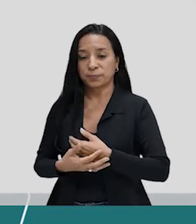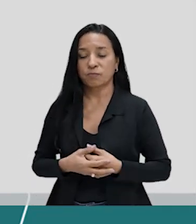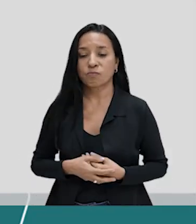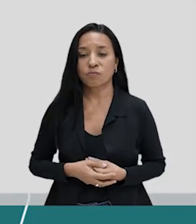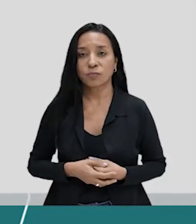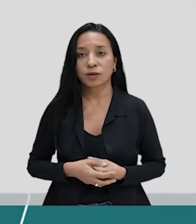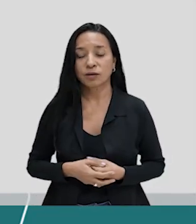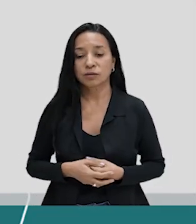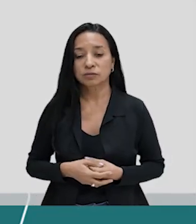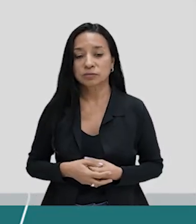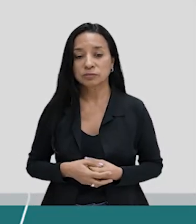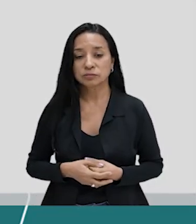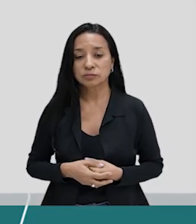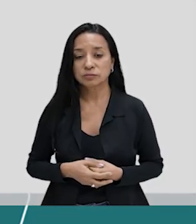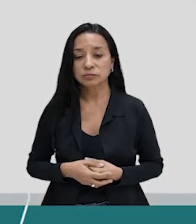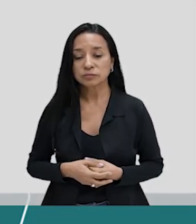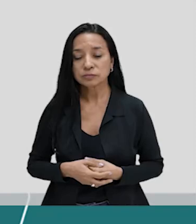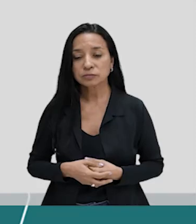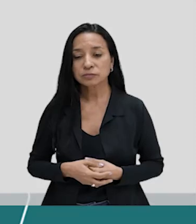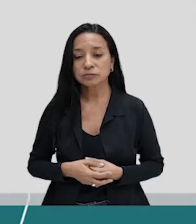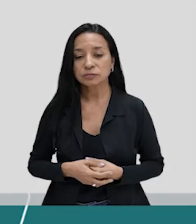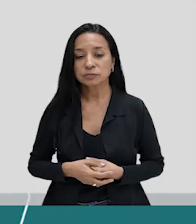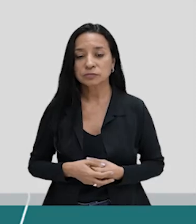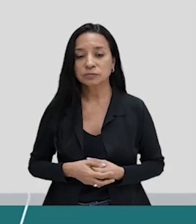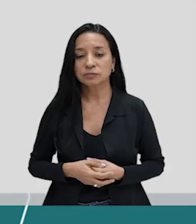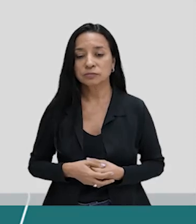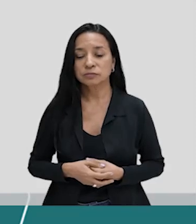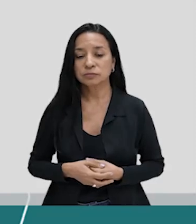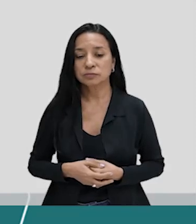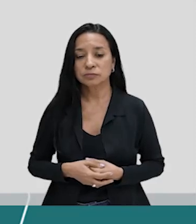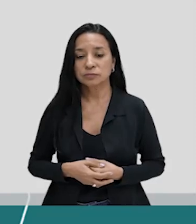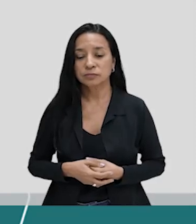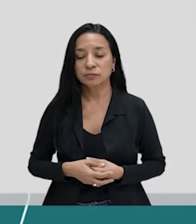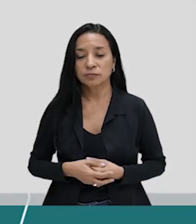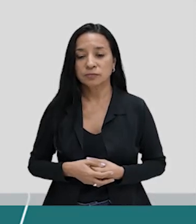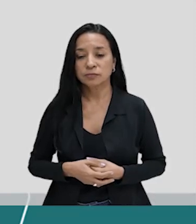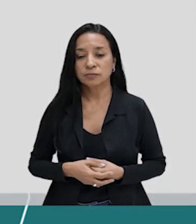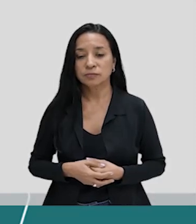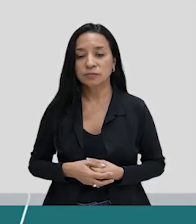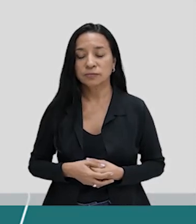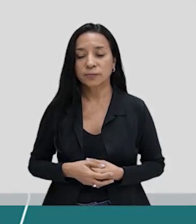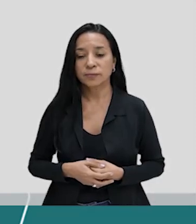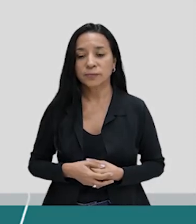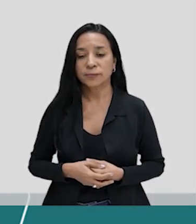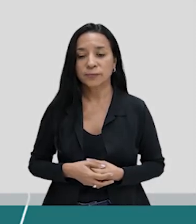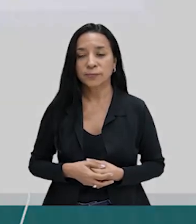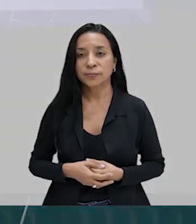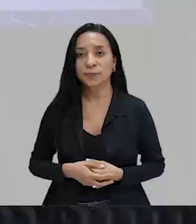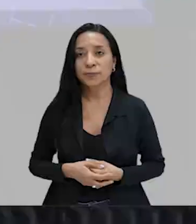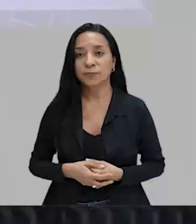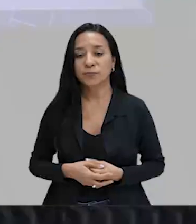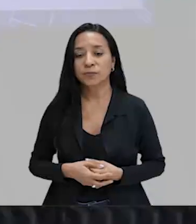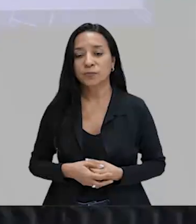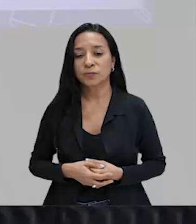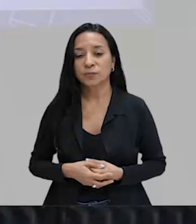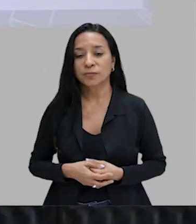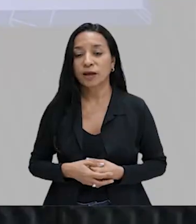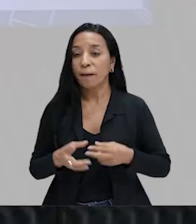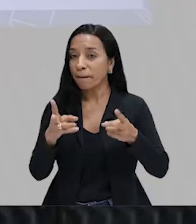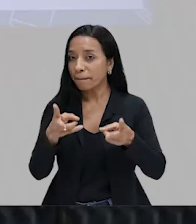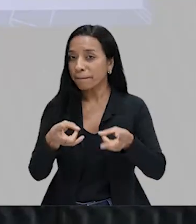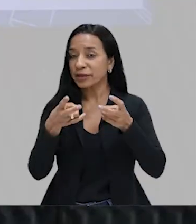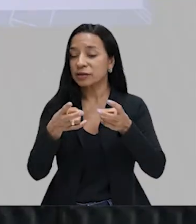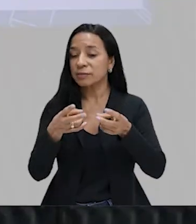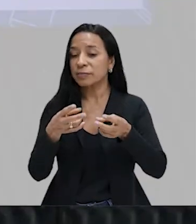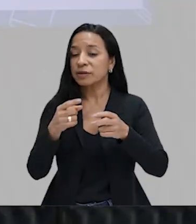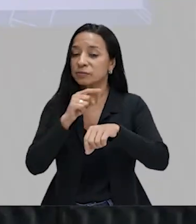casa. Após uma rápida despedida, foi embora. Senti uma grande alegria quando o vi. Perceberam que